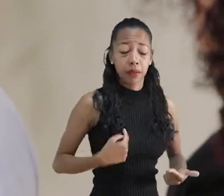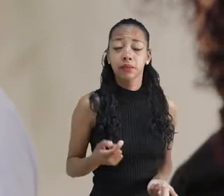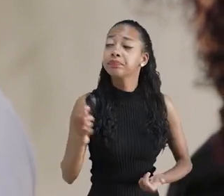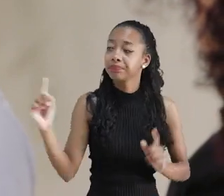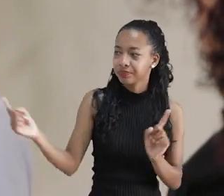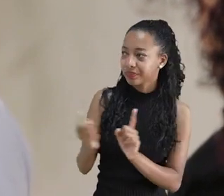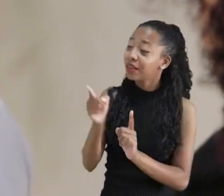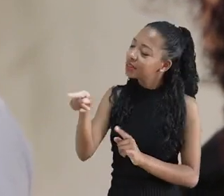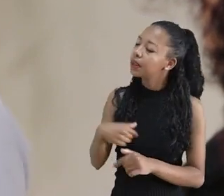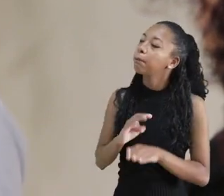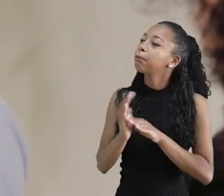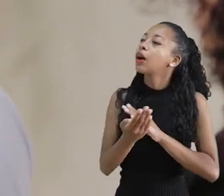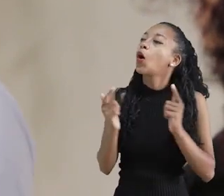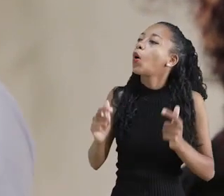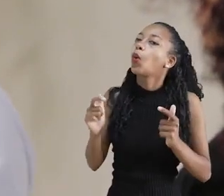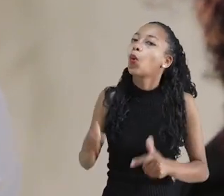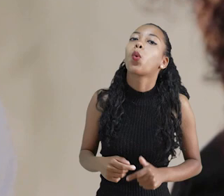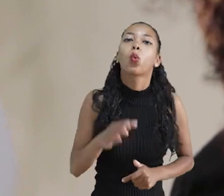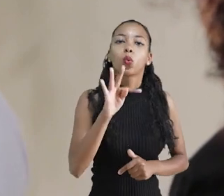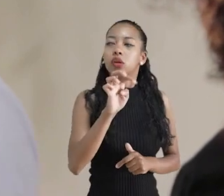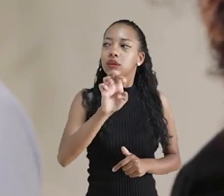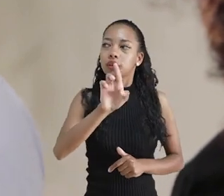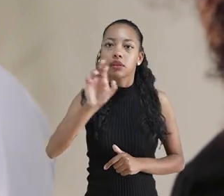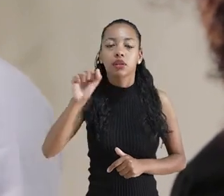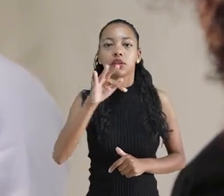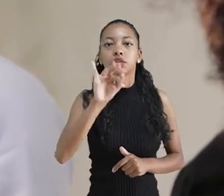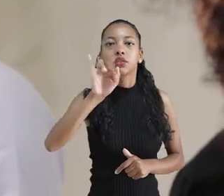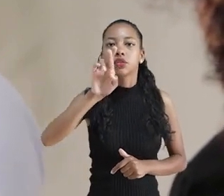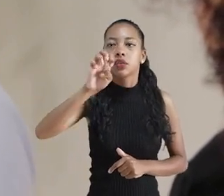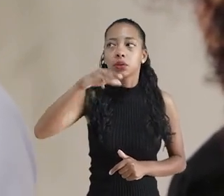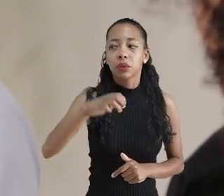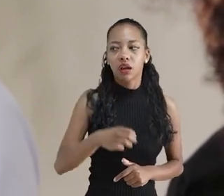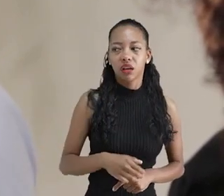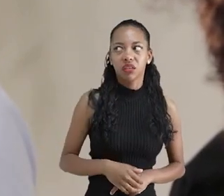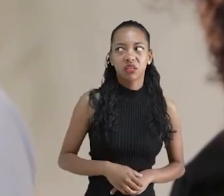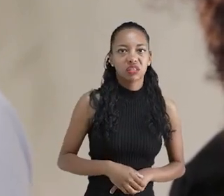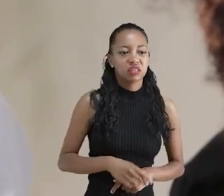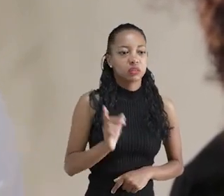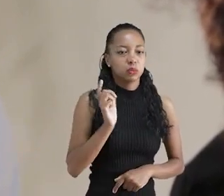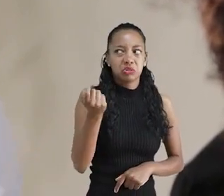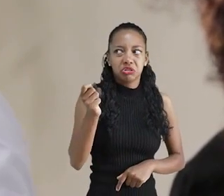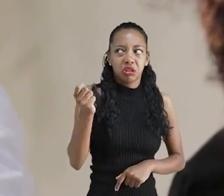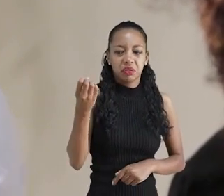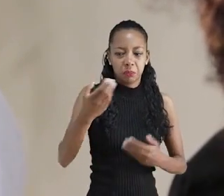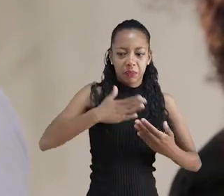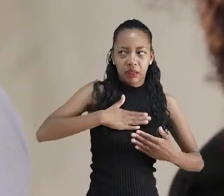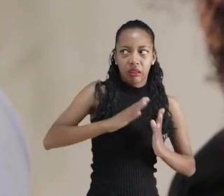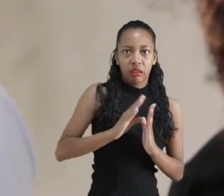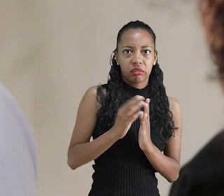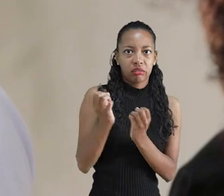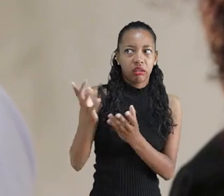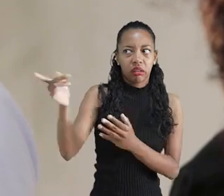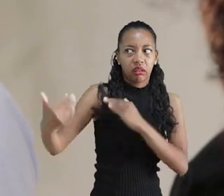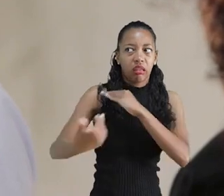sabiam o bairro porque de repente imaginavam que iam usar ela para entrar na casa da patroa e roubar